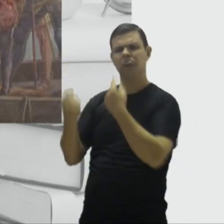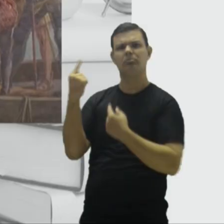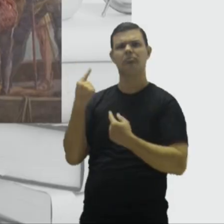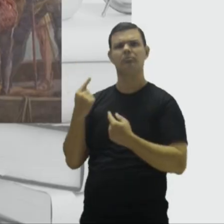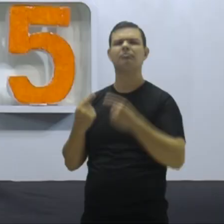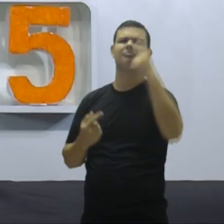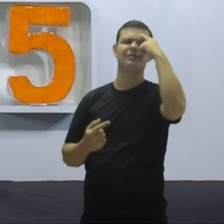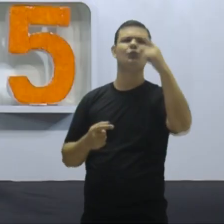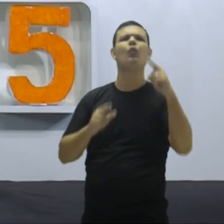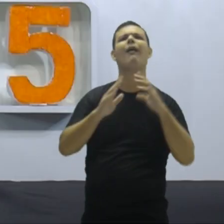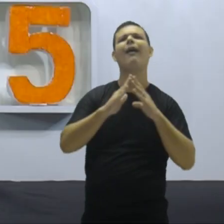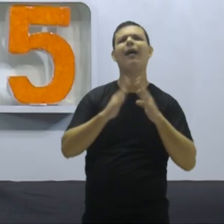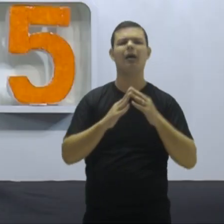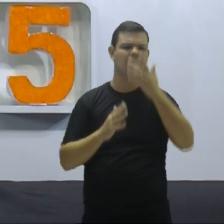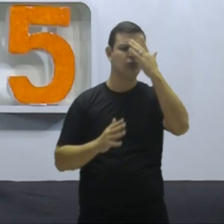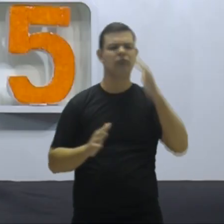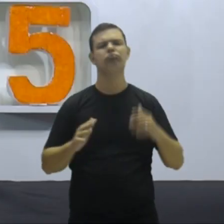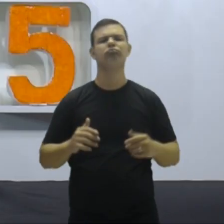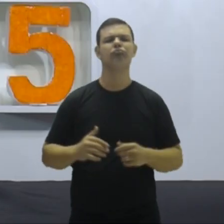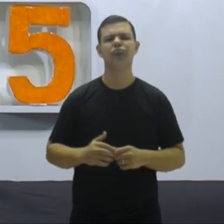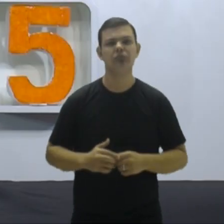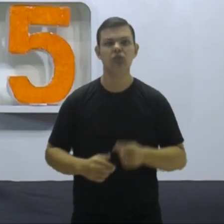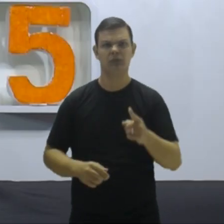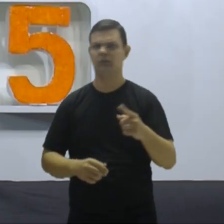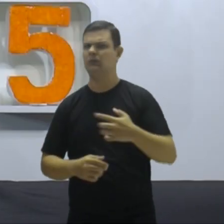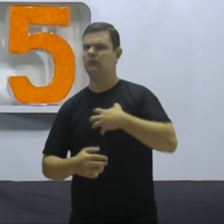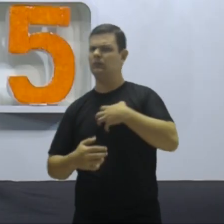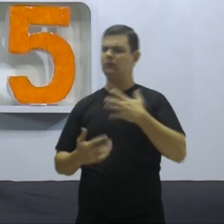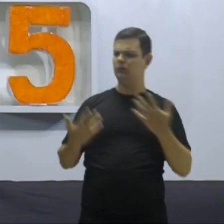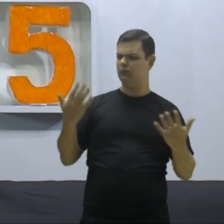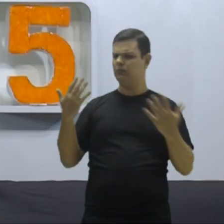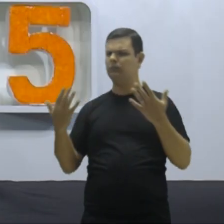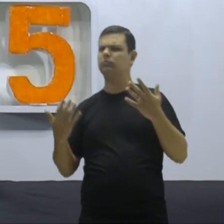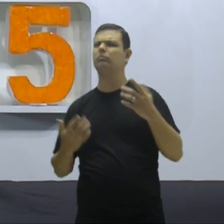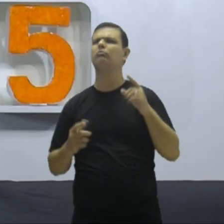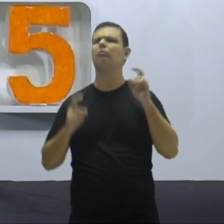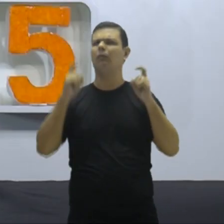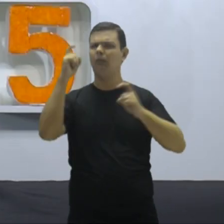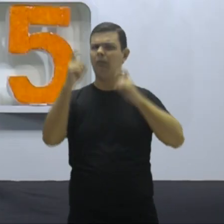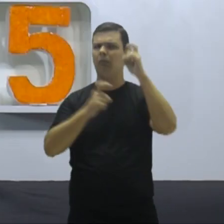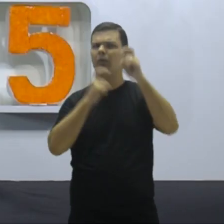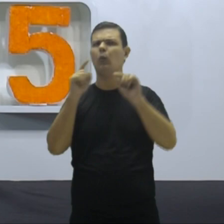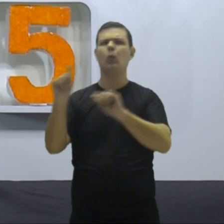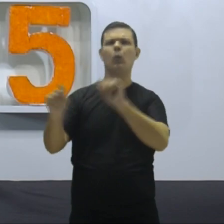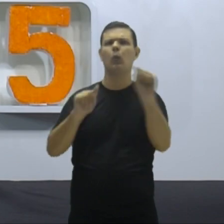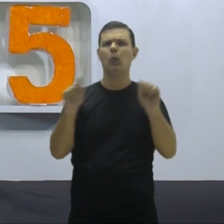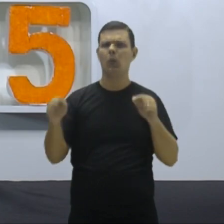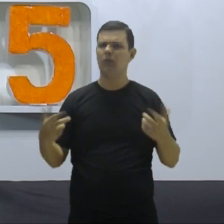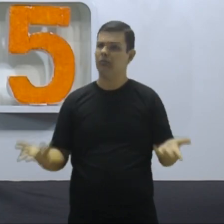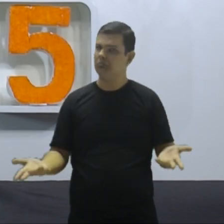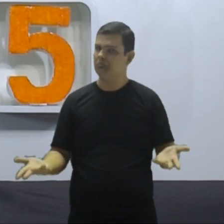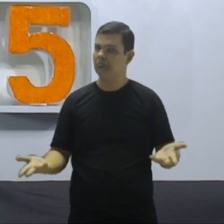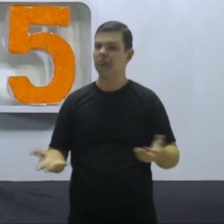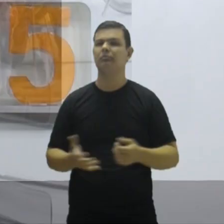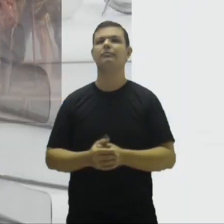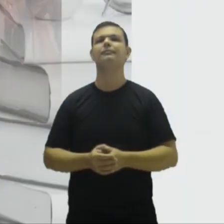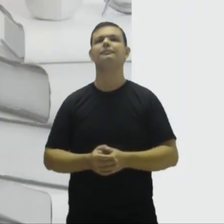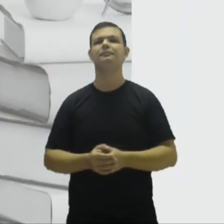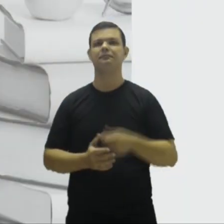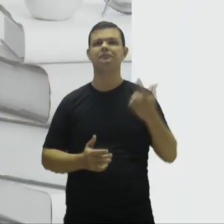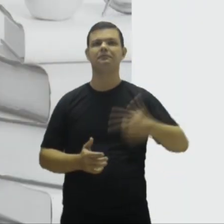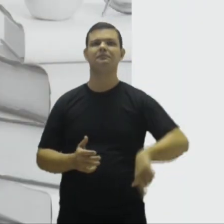está na sua casa e chegar uma pessoa estranha, você logicamente vai ficar preocupado. Quem é essa pessoa que ela está fazendo aqui? Né? Então vamos